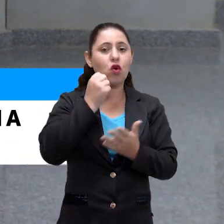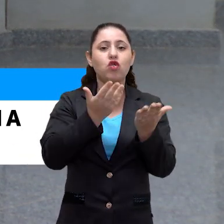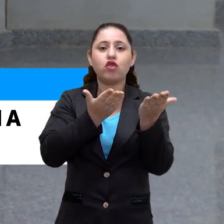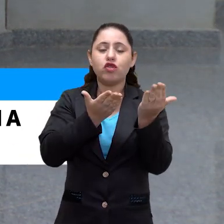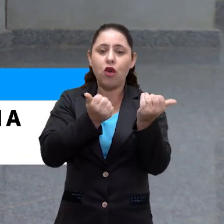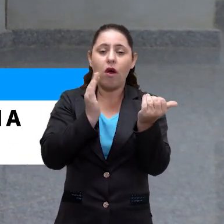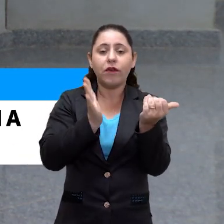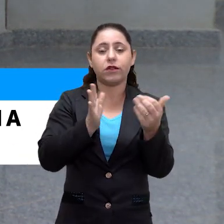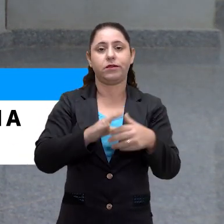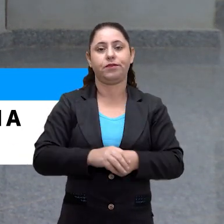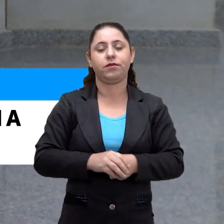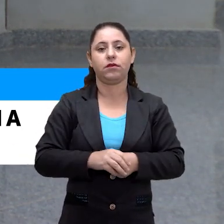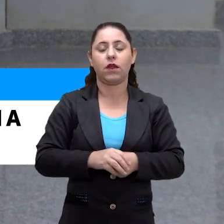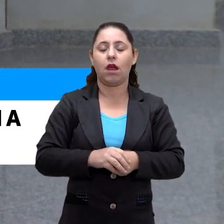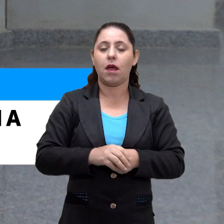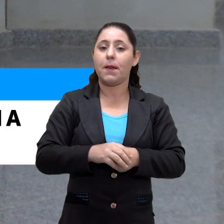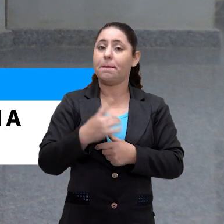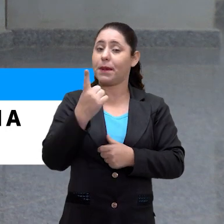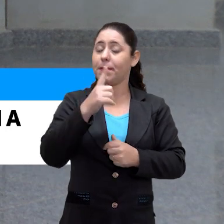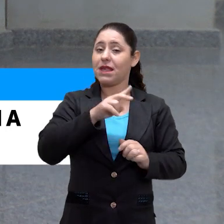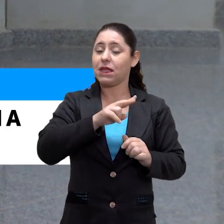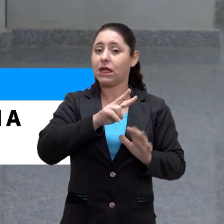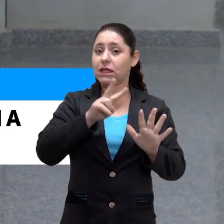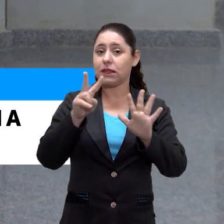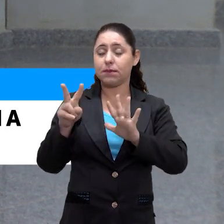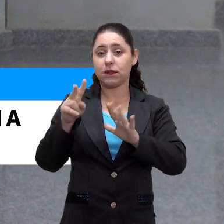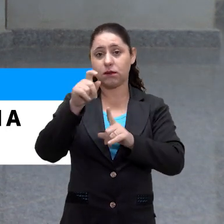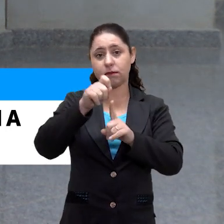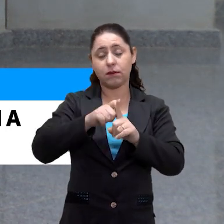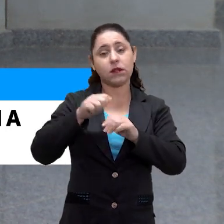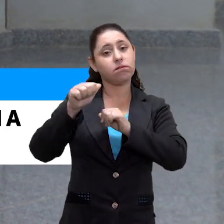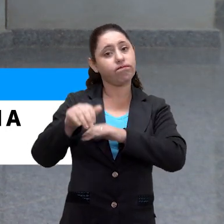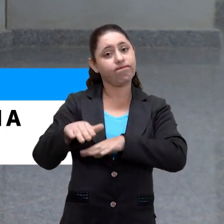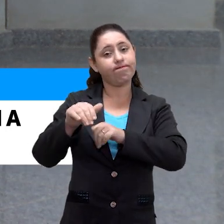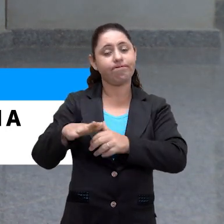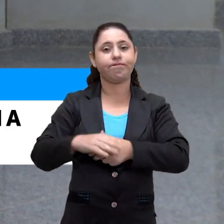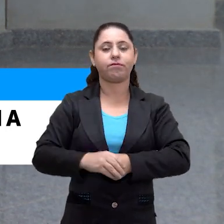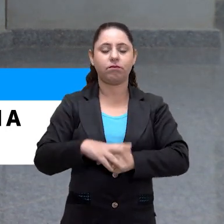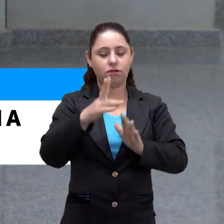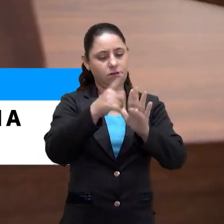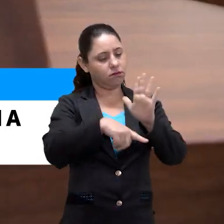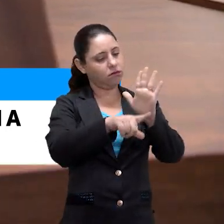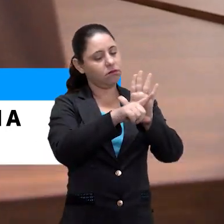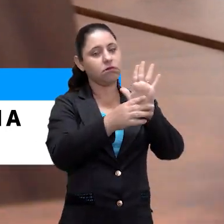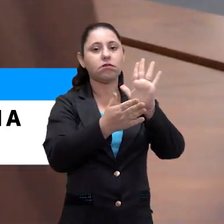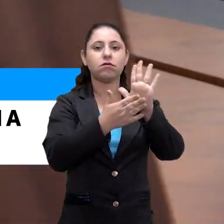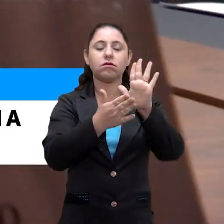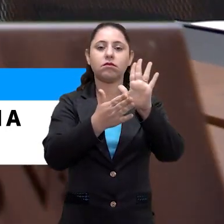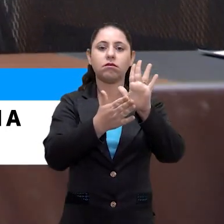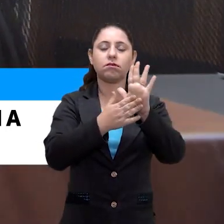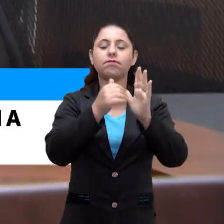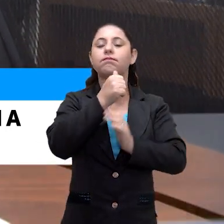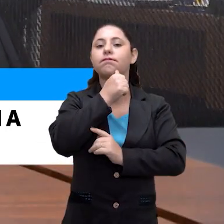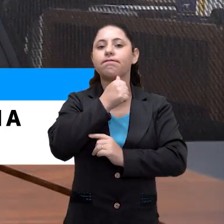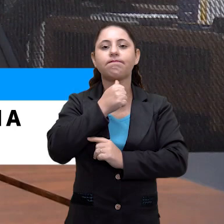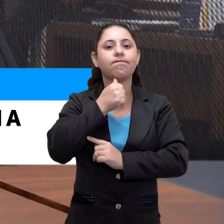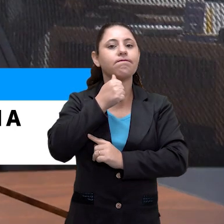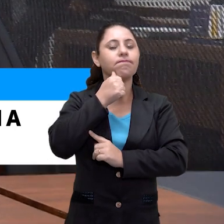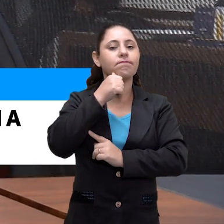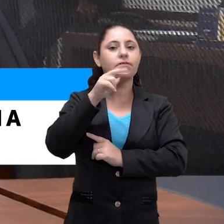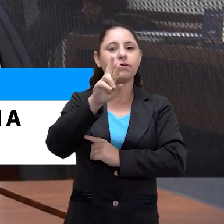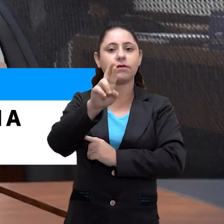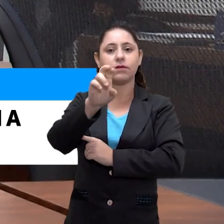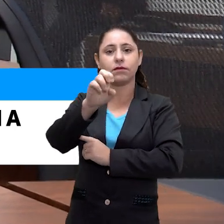Adoção Tardia, a ser comemorada anualmente na primeira semana do mês de setembro. O projeto é de autoria do